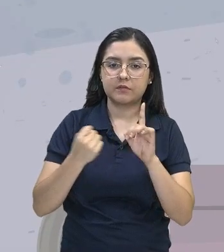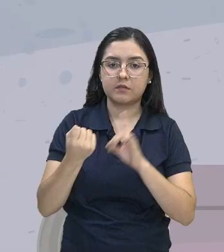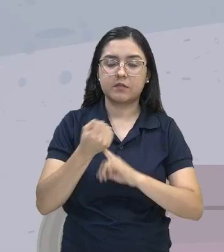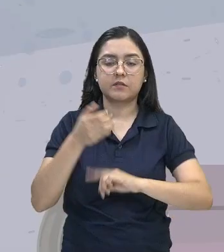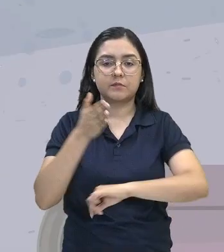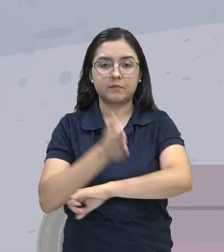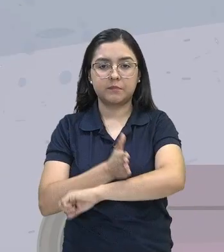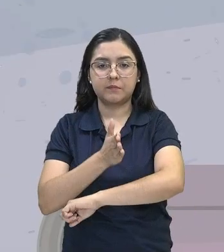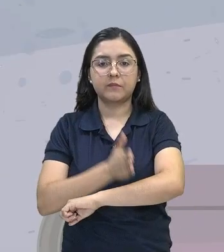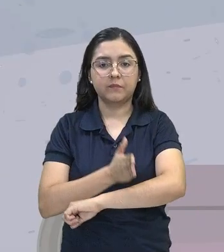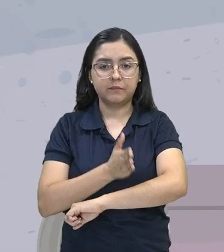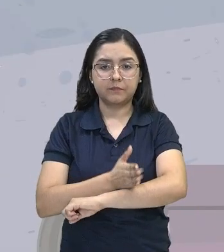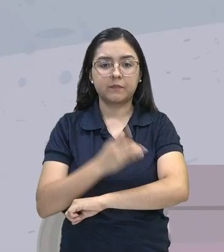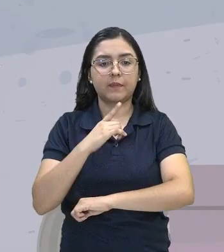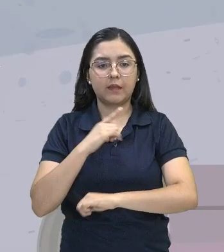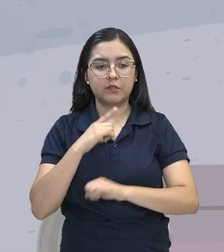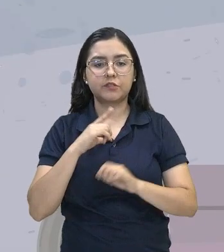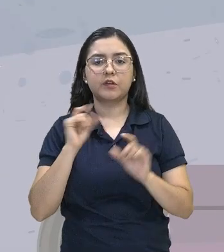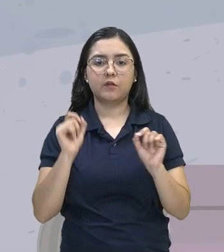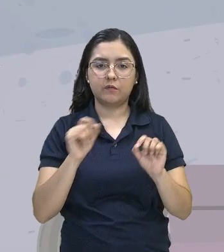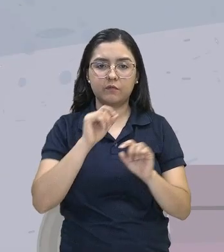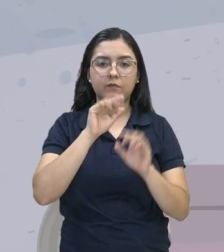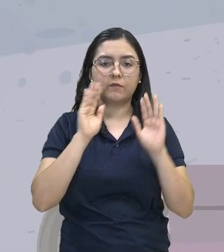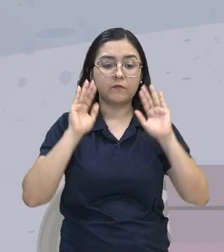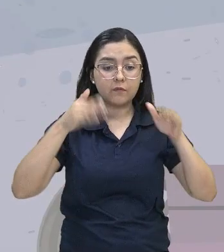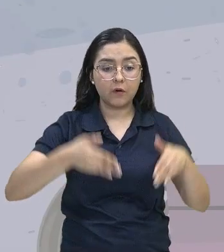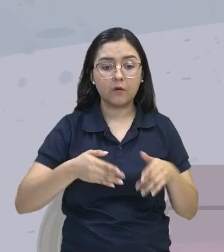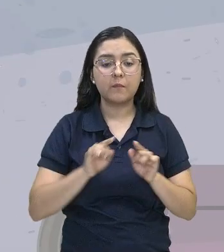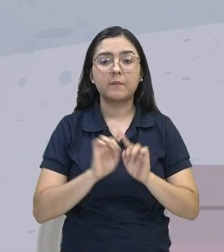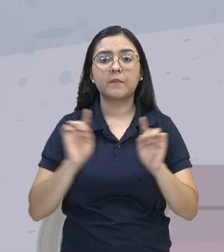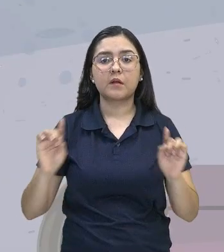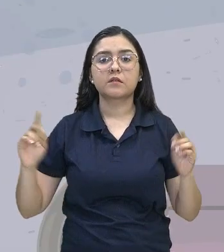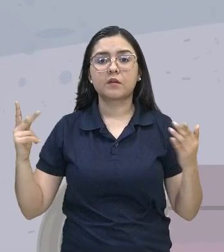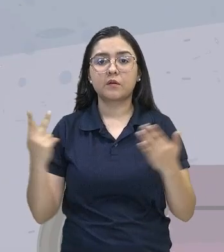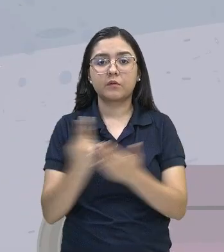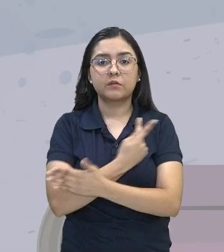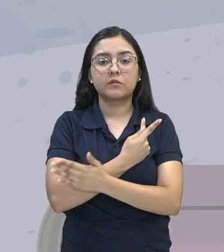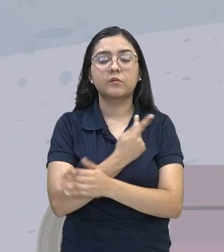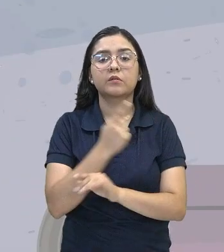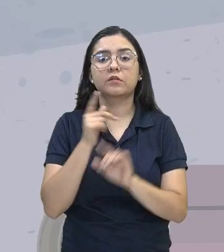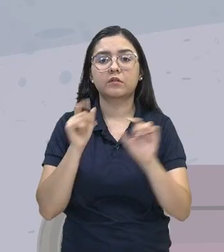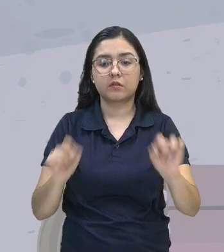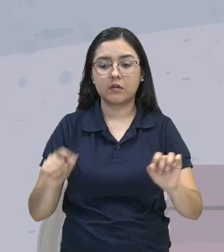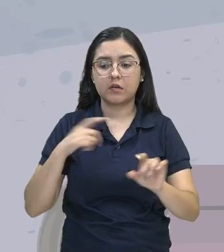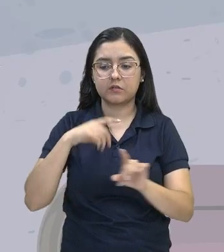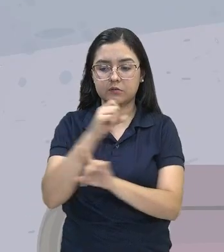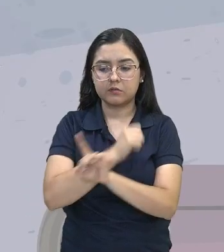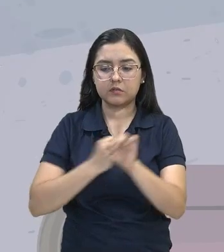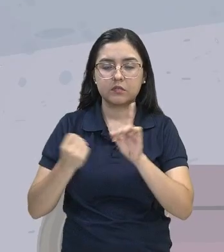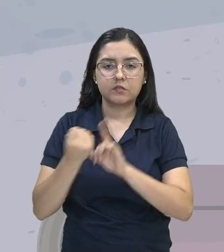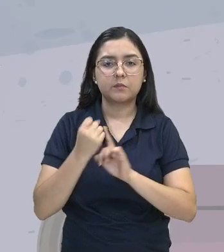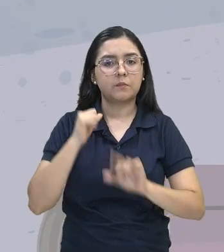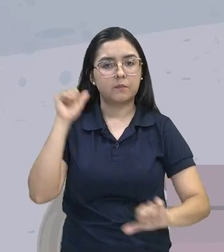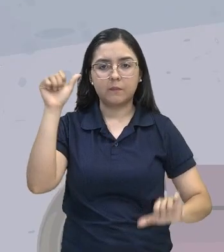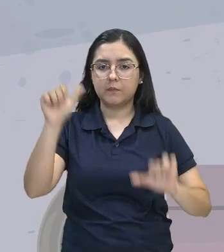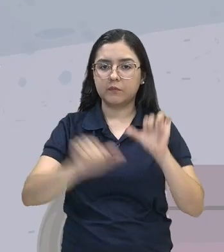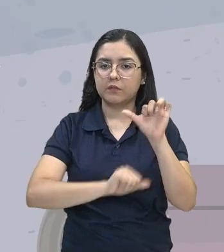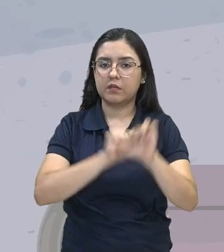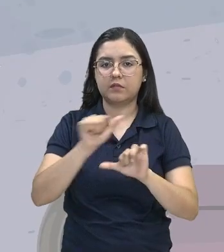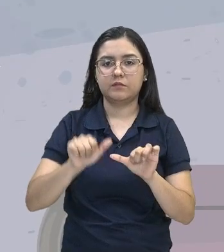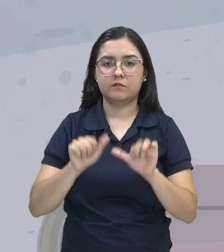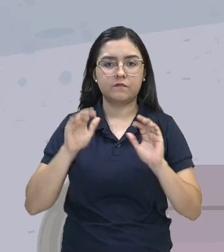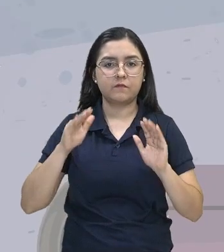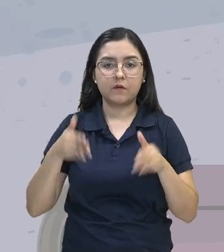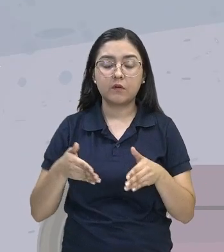medieval caminhava em uma direção, de repente aconteceu algo que fez com que a sociedade mudasse drasticamente.